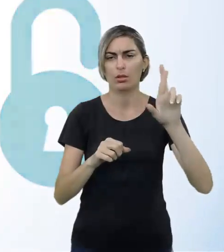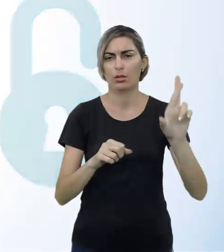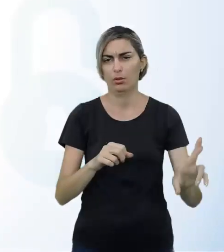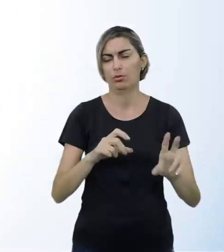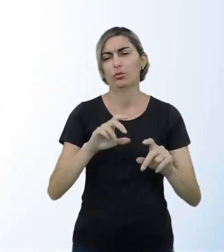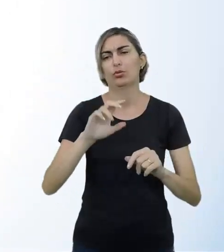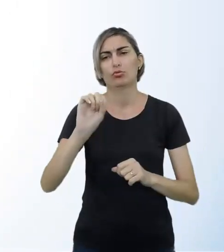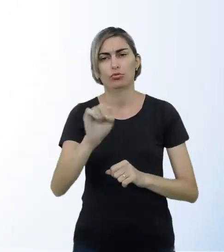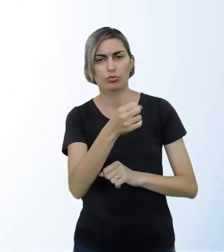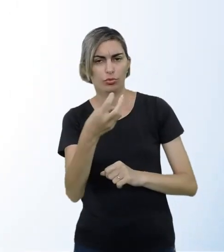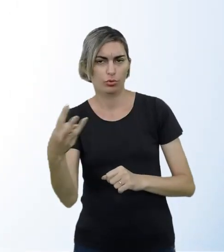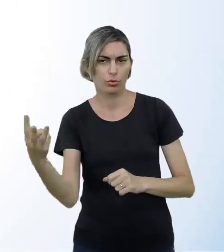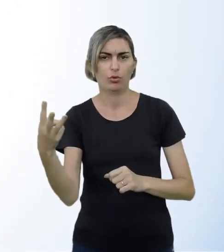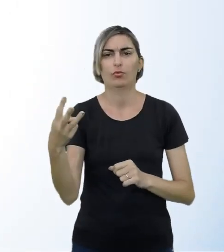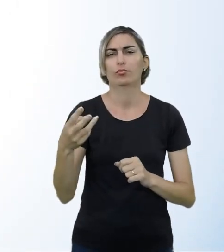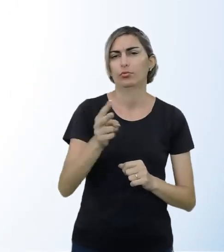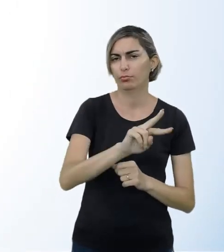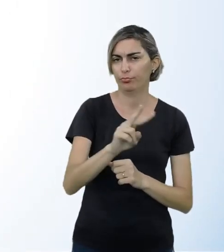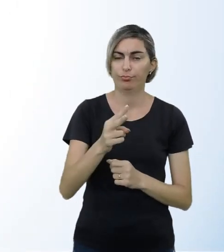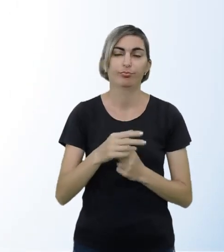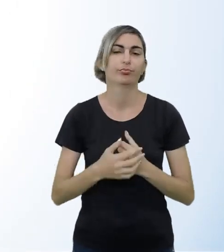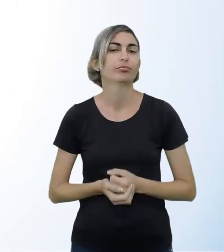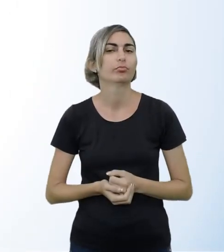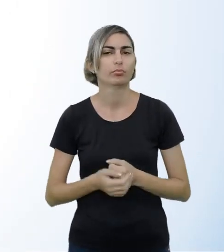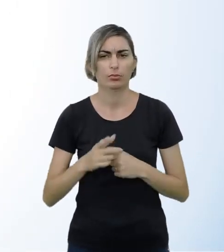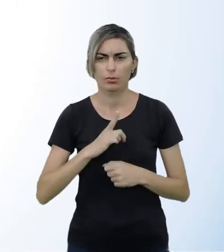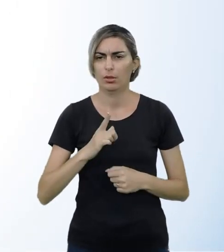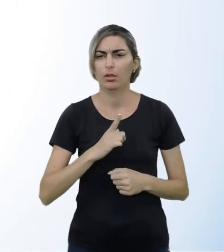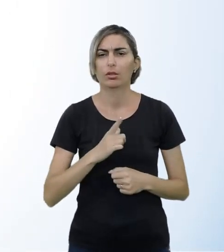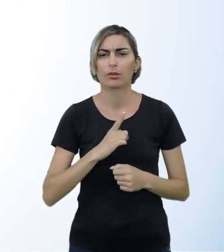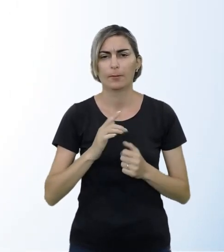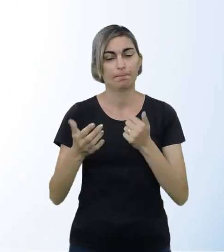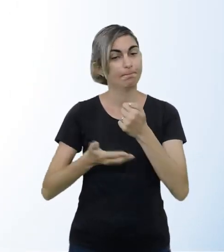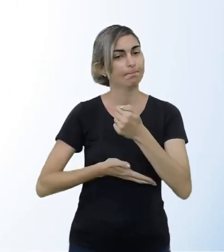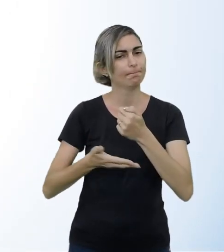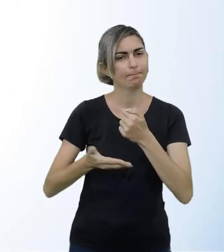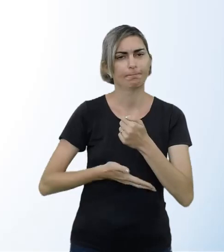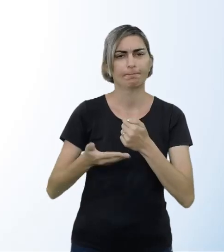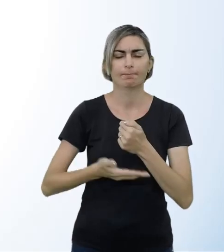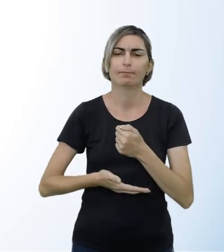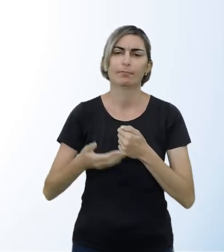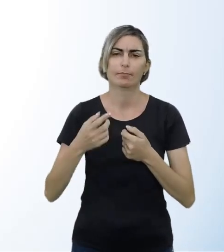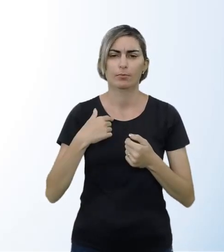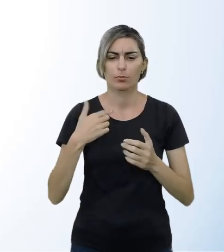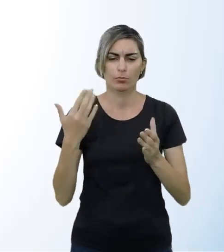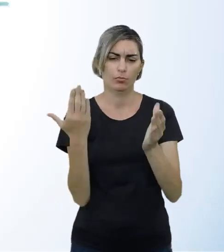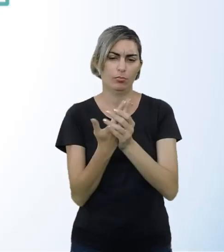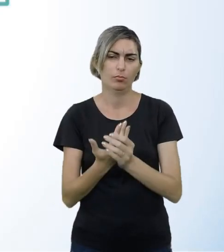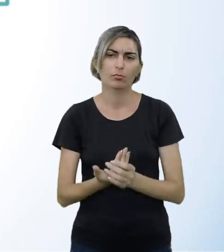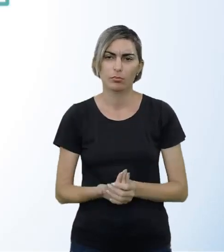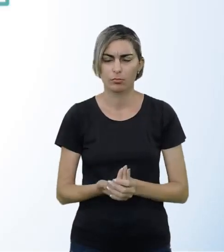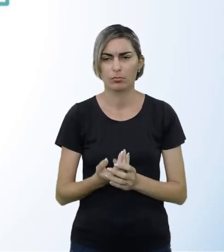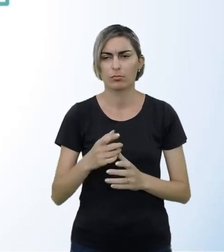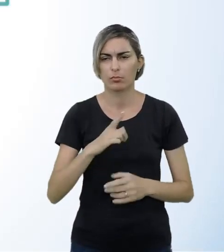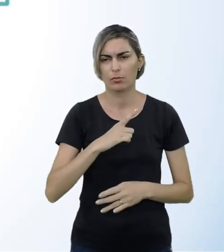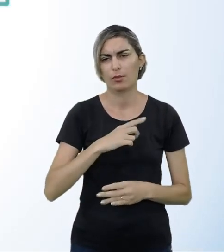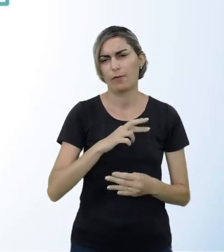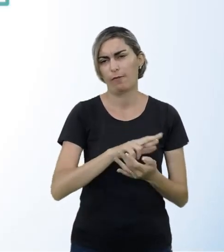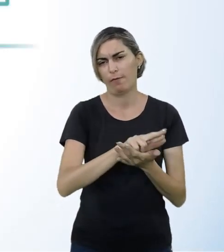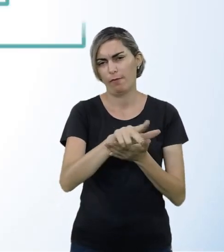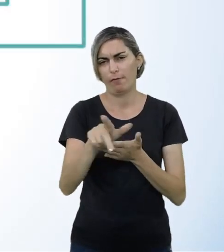pode personalizar tanto o hardware como o software. Ele tem seu hardware baseado no microprocessador ATmel, e aí